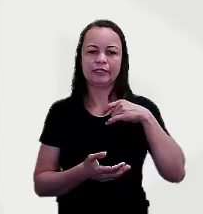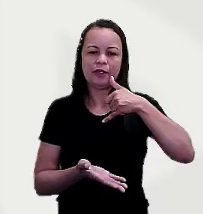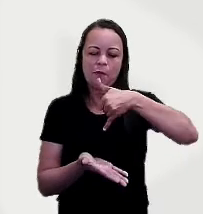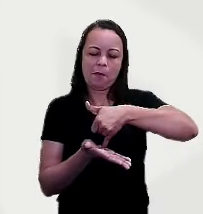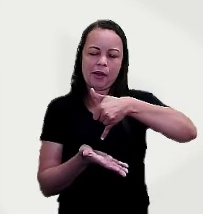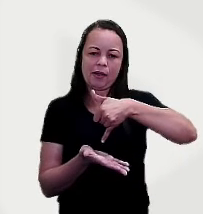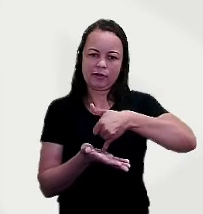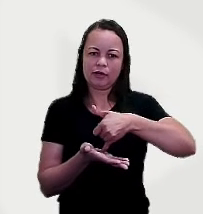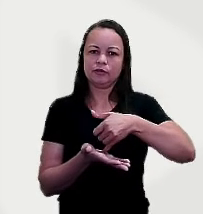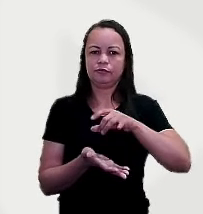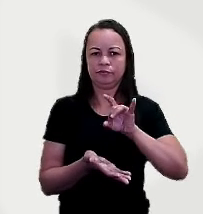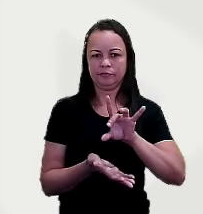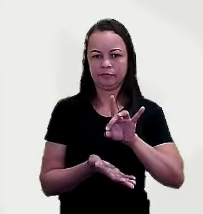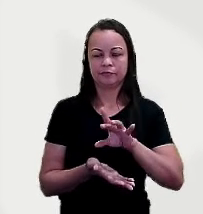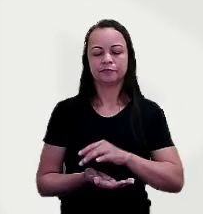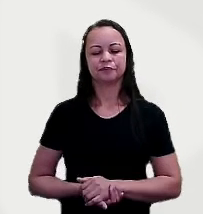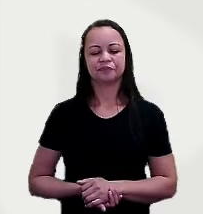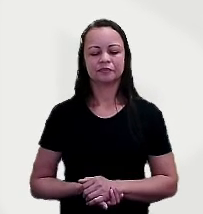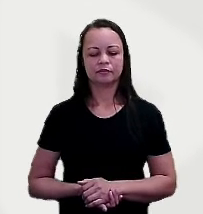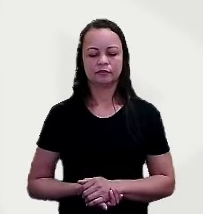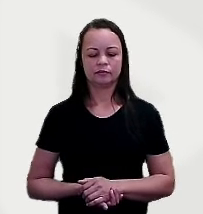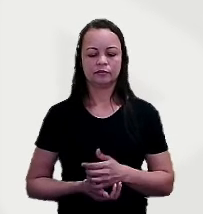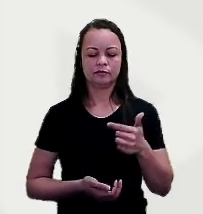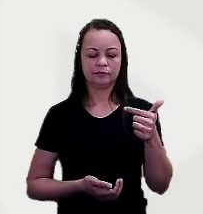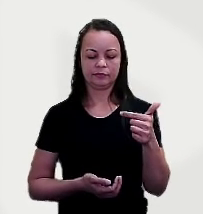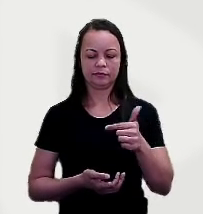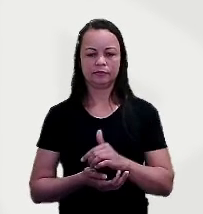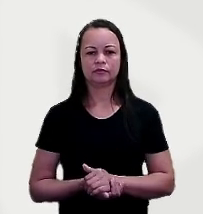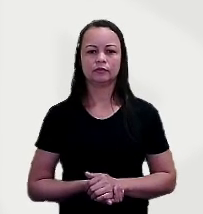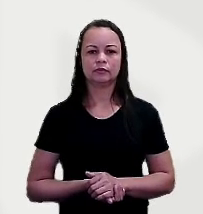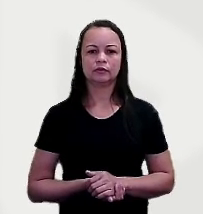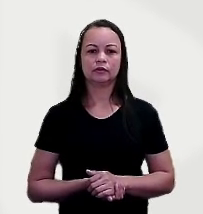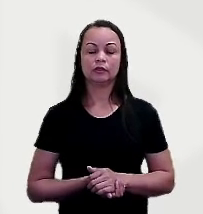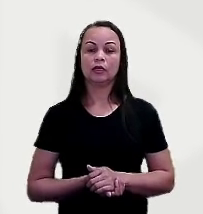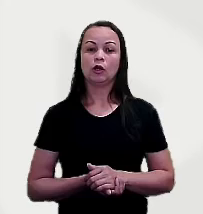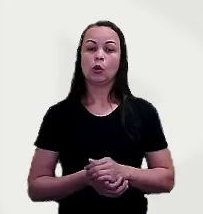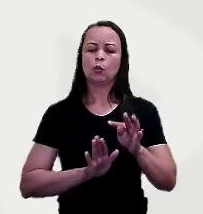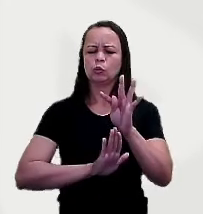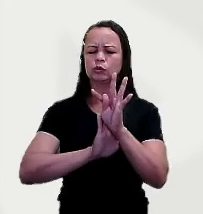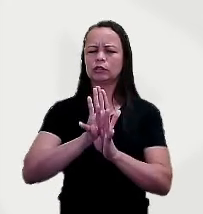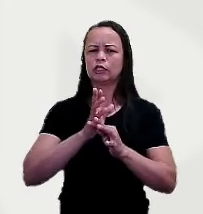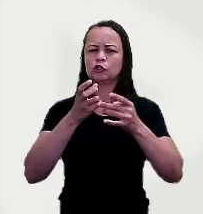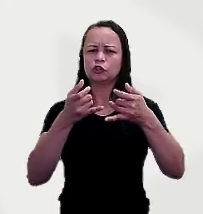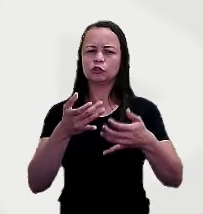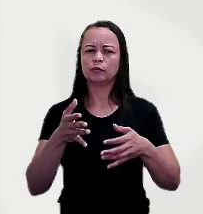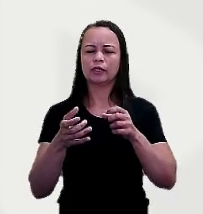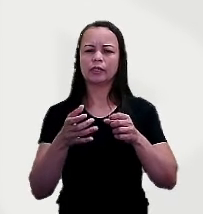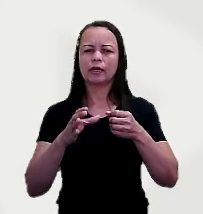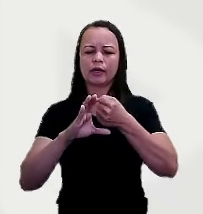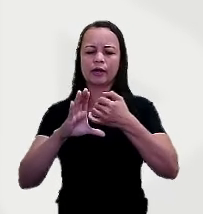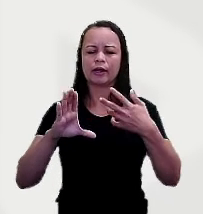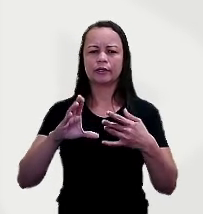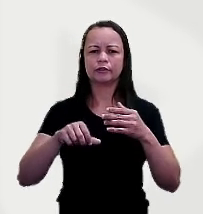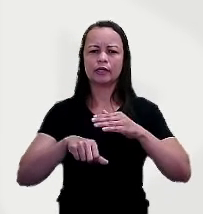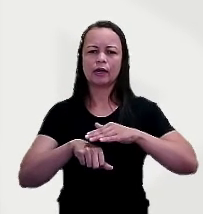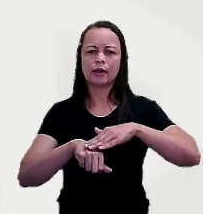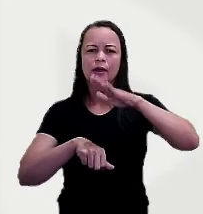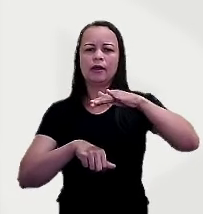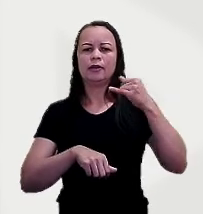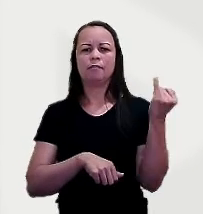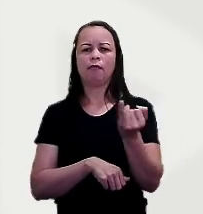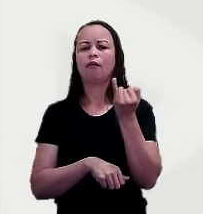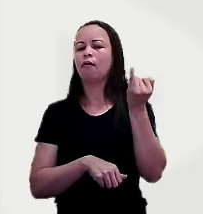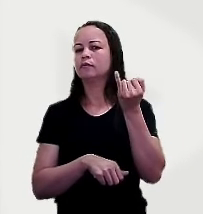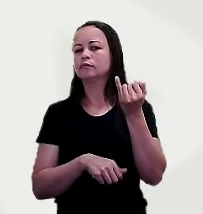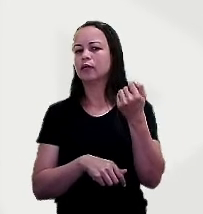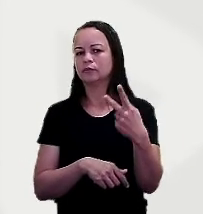só. O segundo quesito diz assim: segundo o texto, qual é a característica mais importante do Saci?